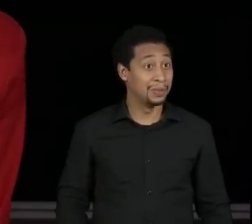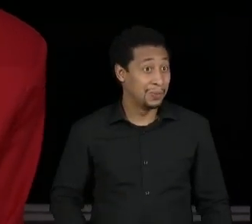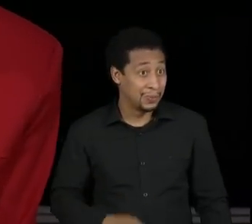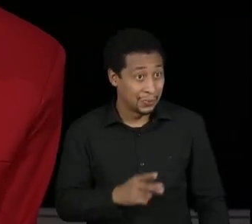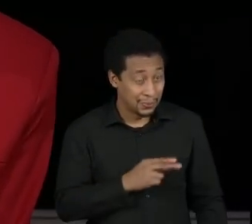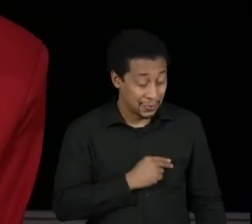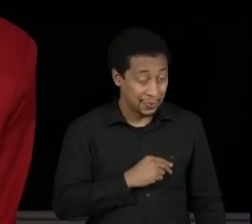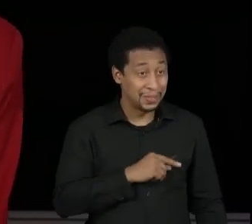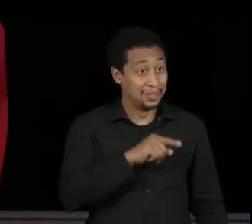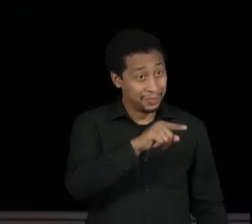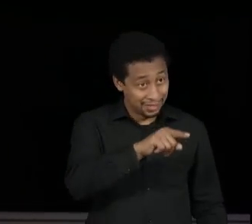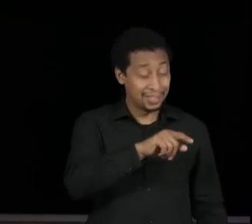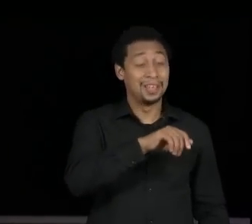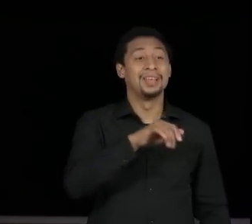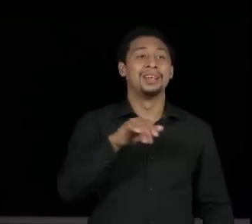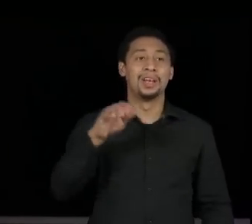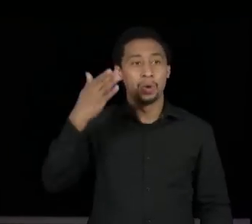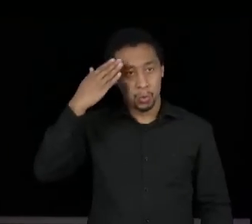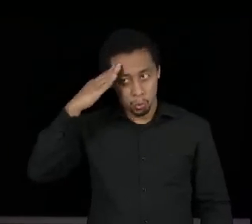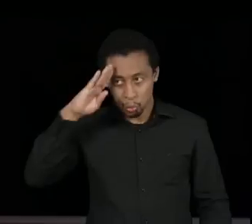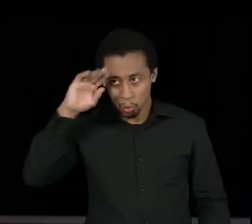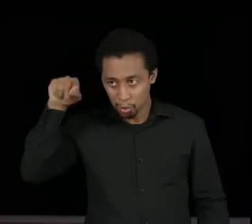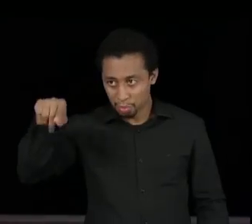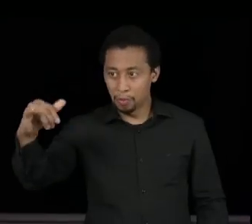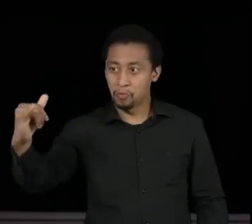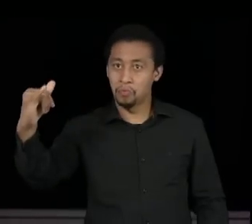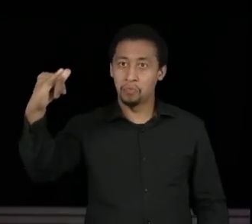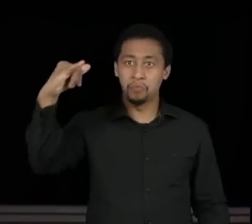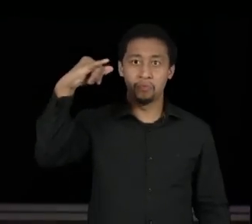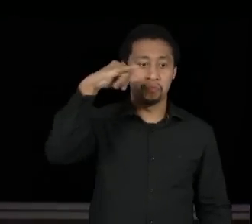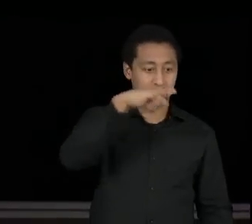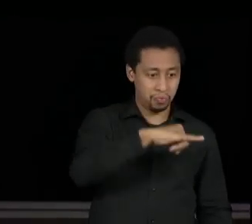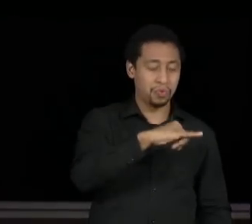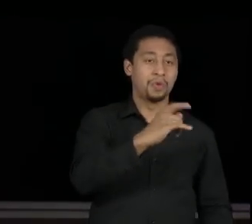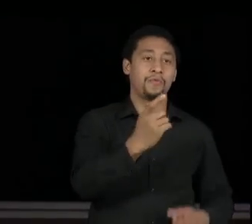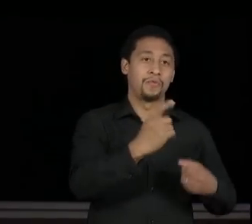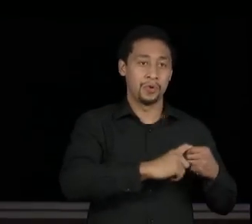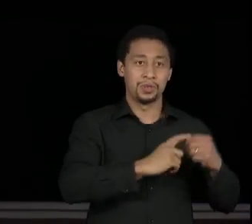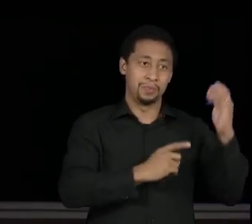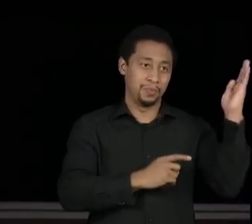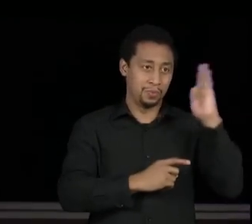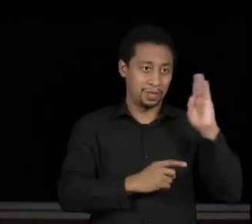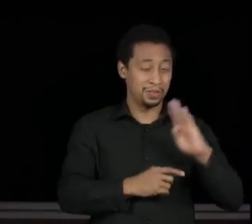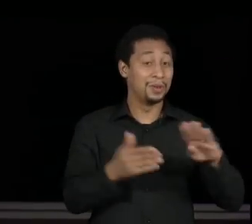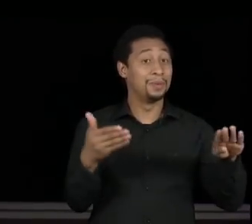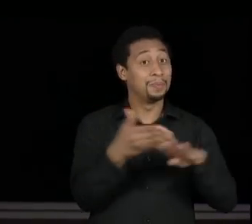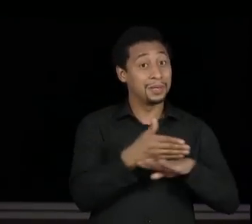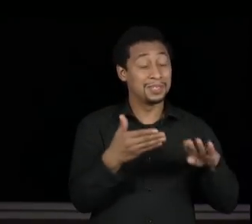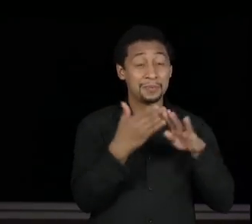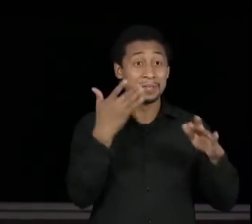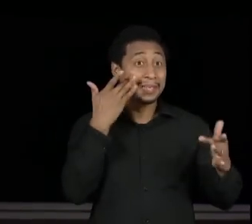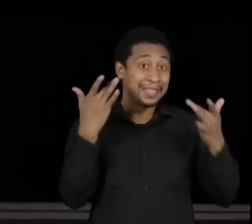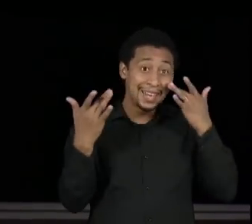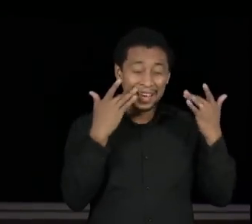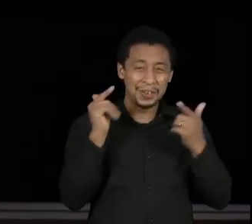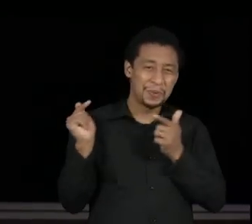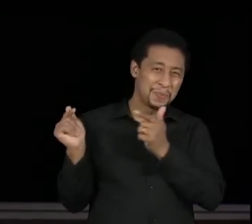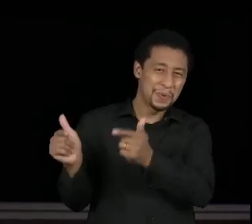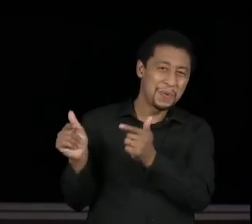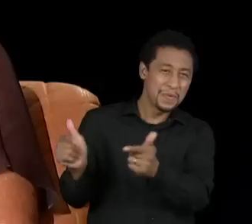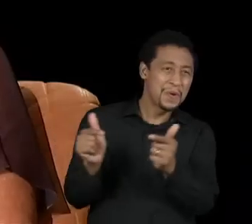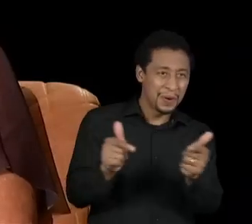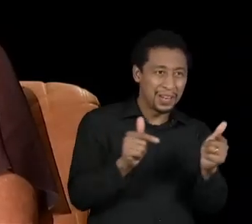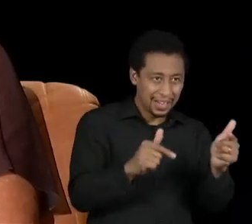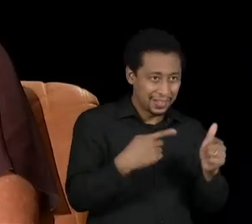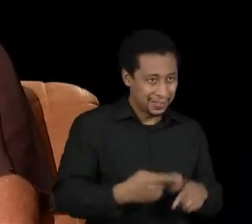ao Brasil, lá de Cuba, você participa de um dos espetáculos mais provocativos já montados nesse país, que foi na Selva das Cidades.